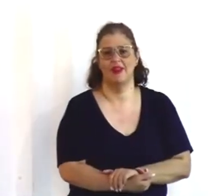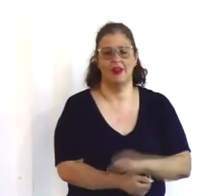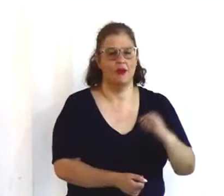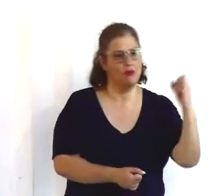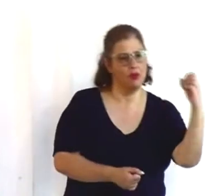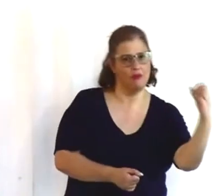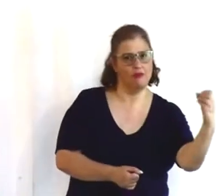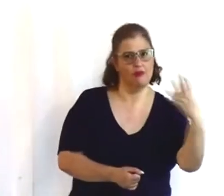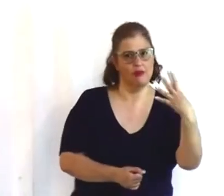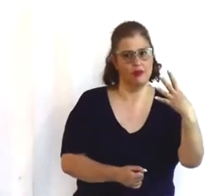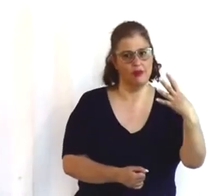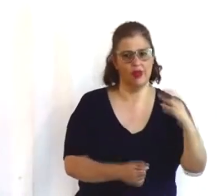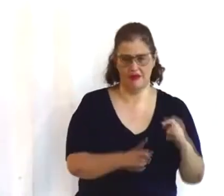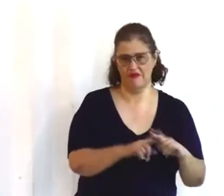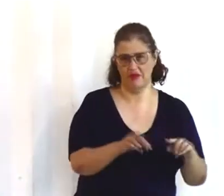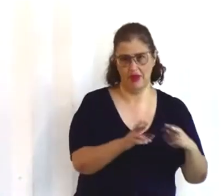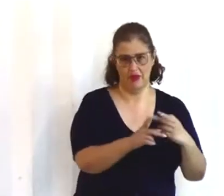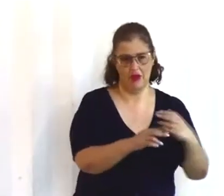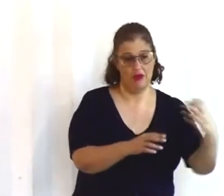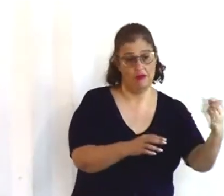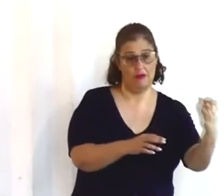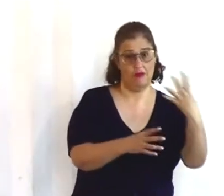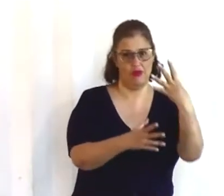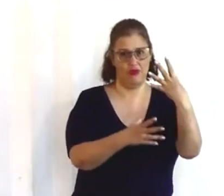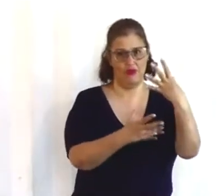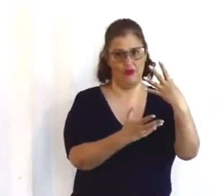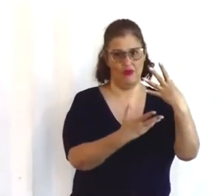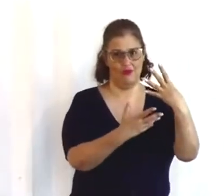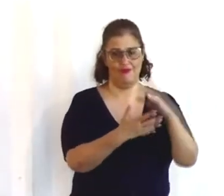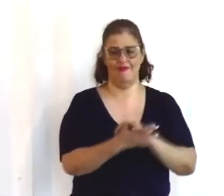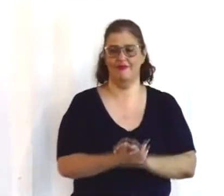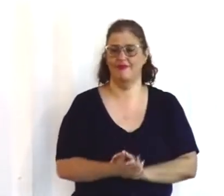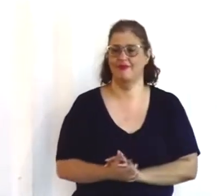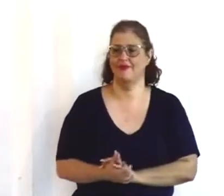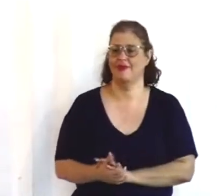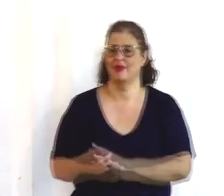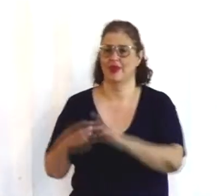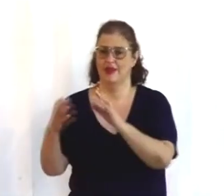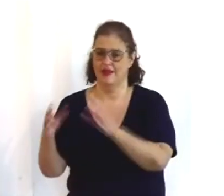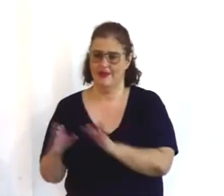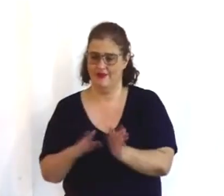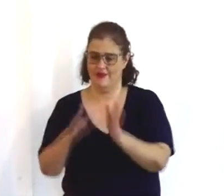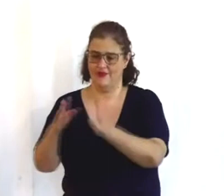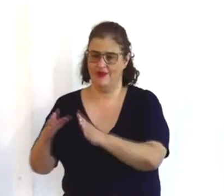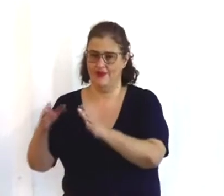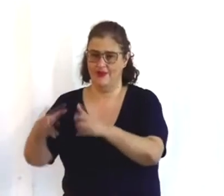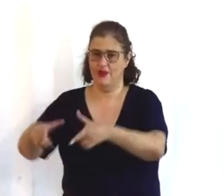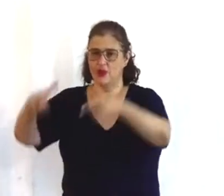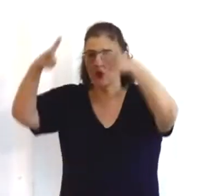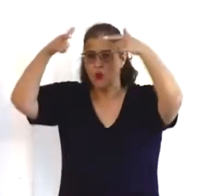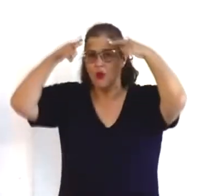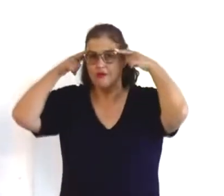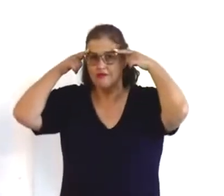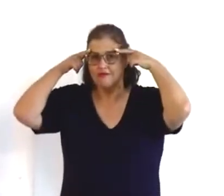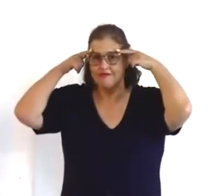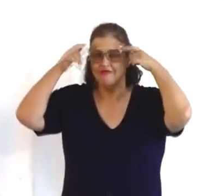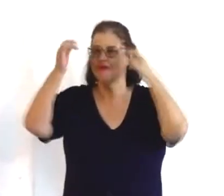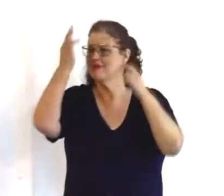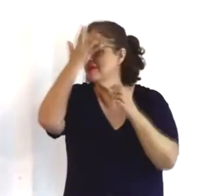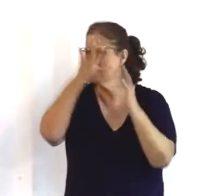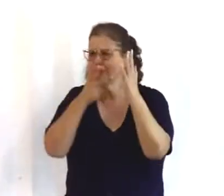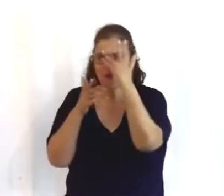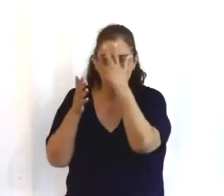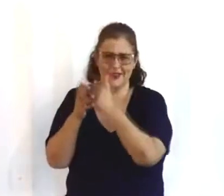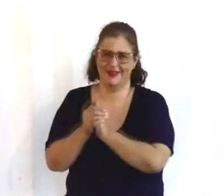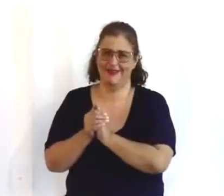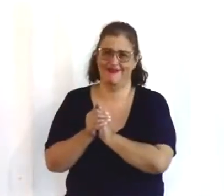destaque, como se uma grande luz estivesse saindo da cruz. E do lado direito, uma linda coroa. Você fará